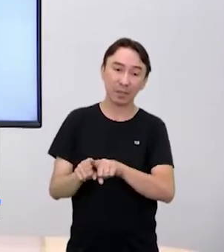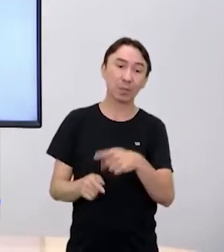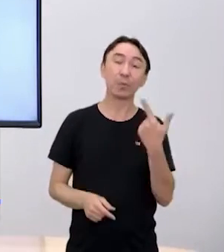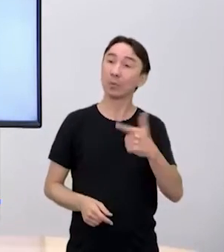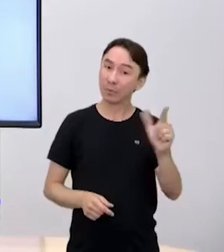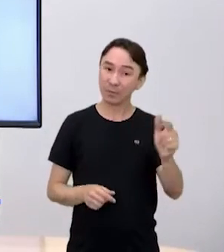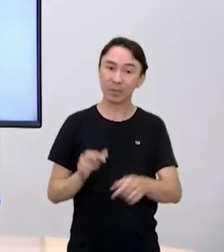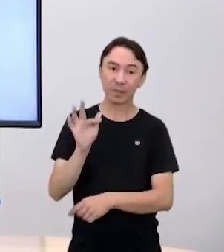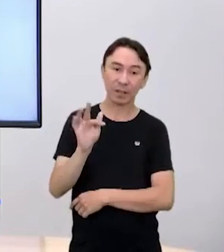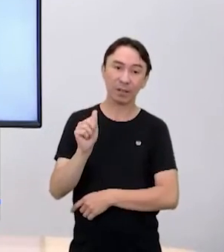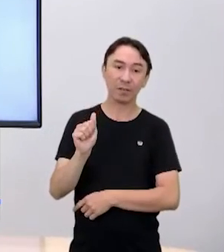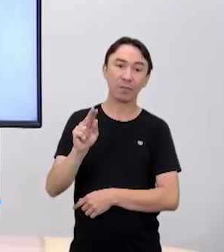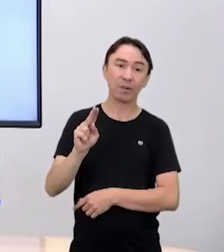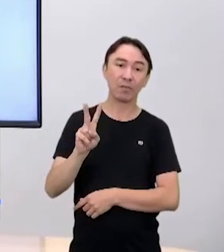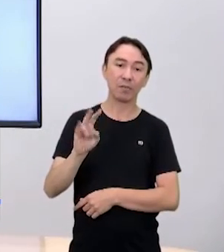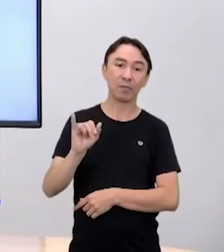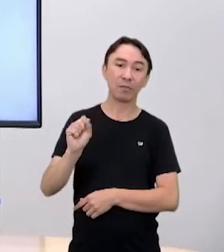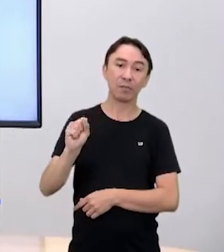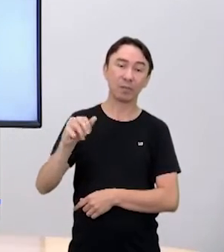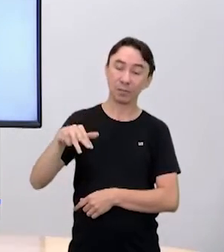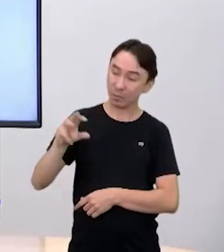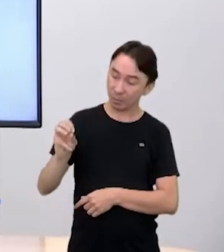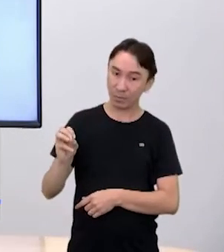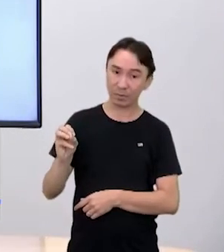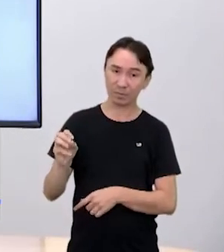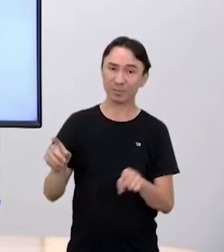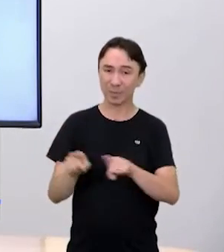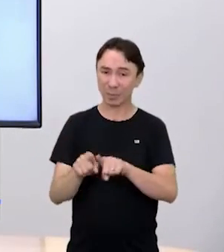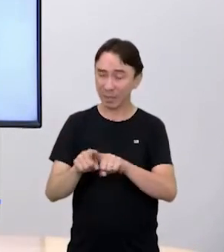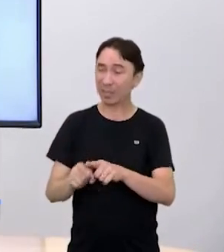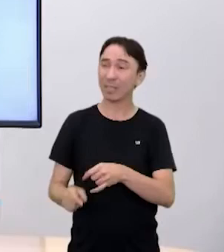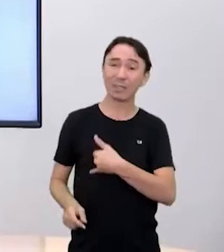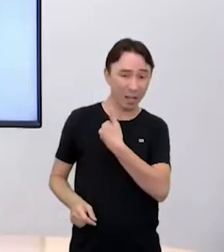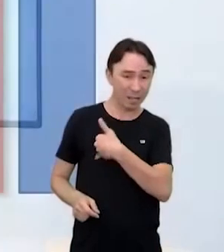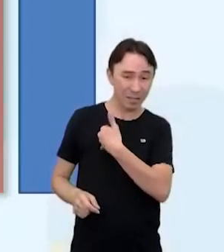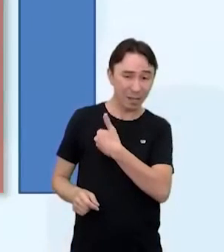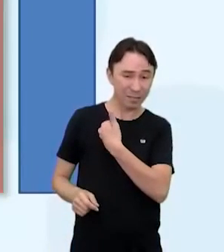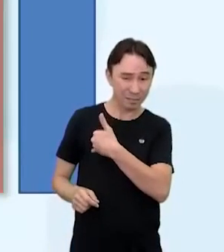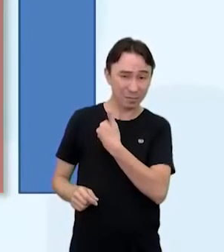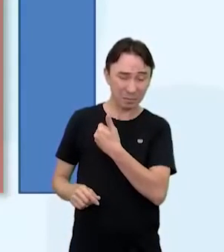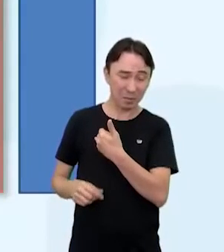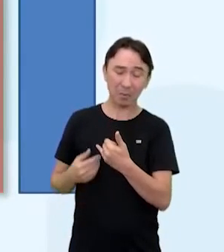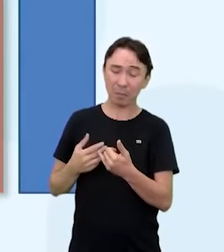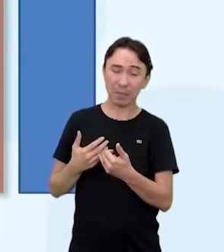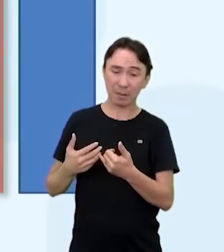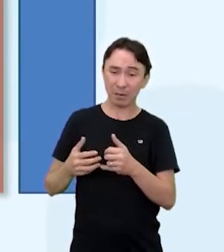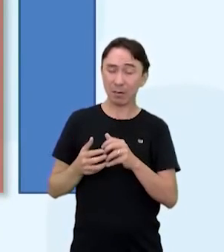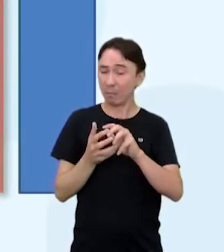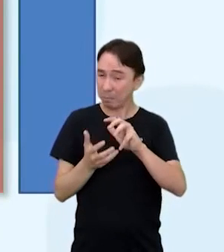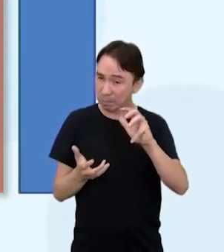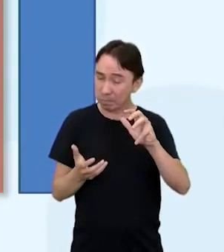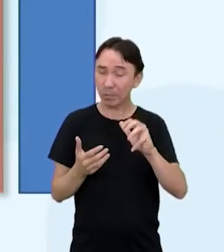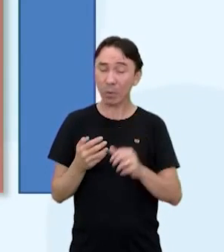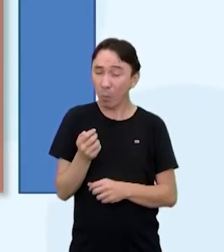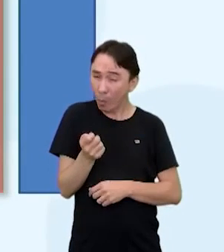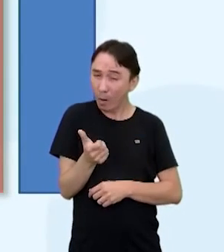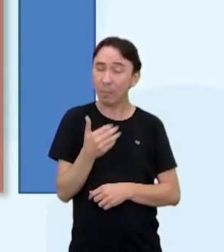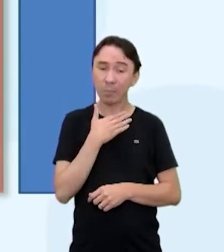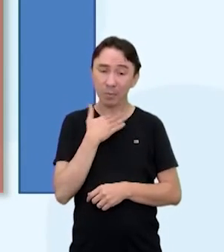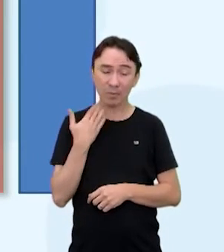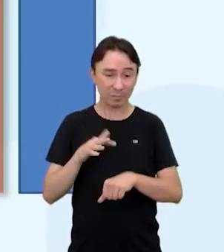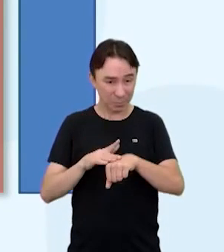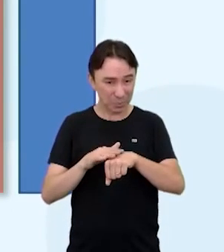e, ao fim da vida, devido a outro problema de saúde, ele também revoluciona a própria arte e